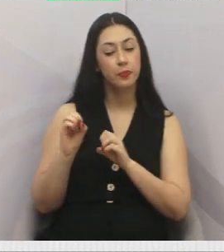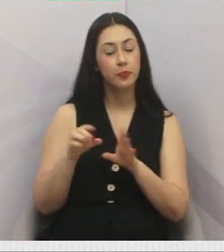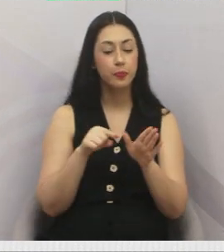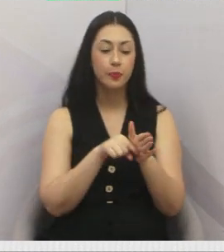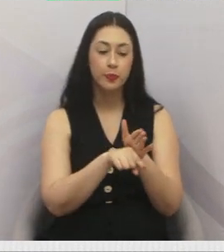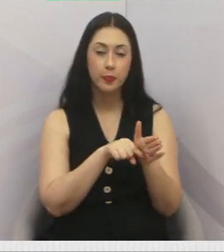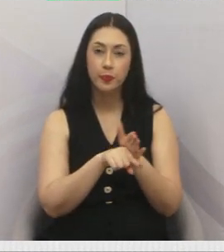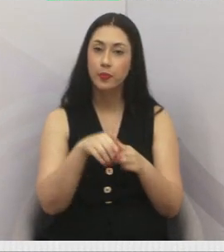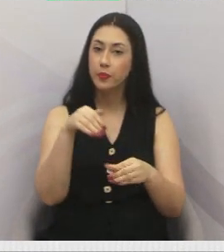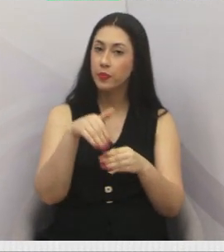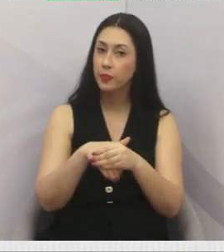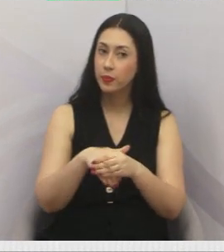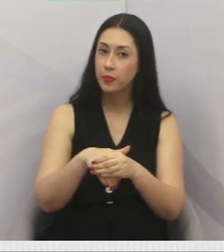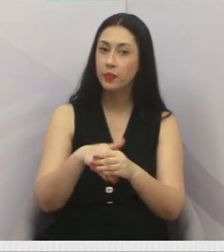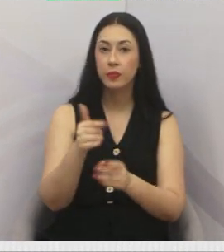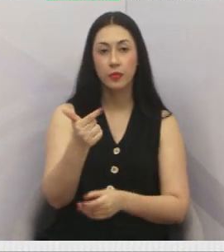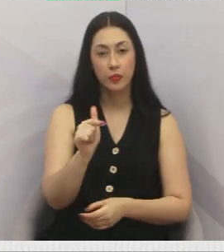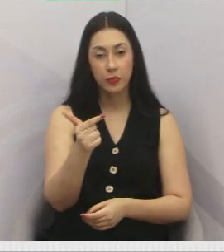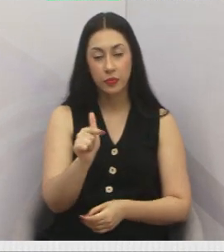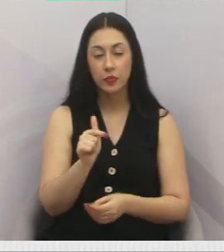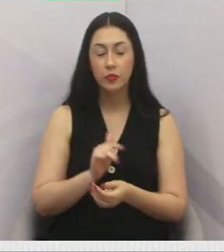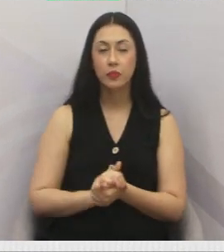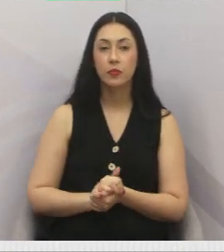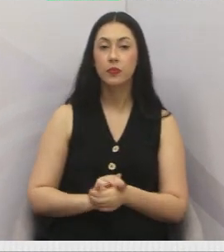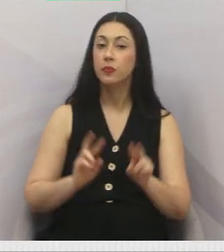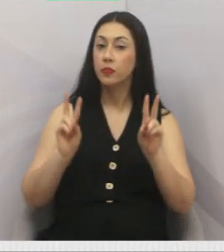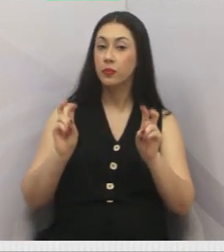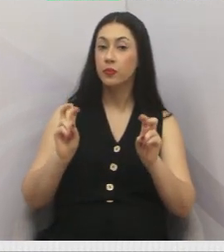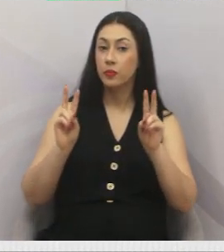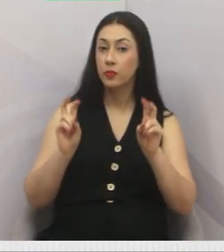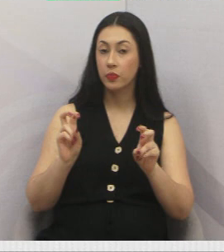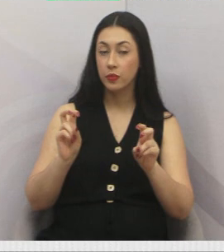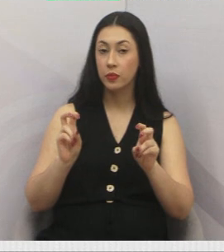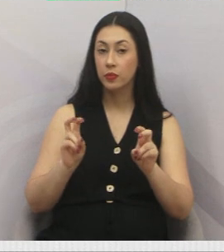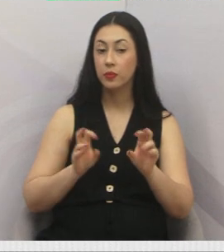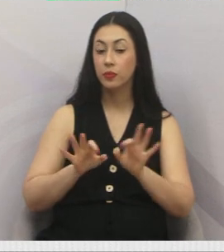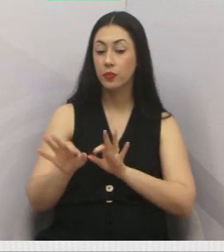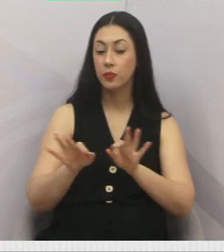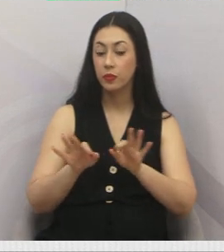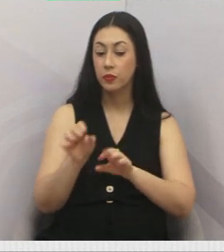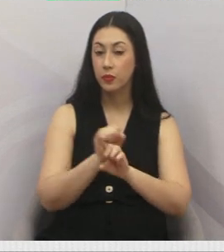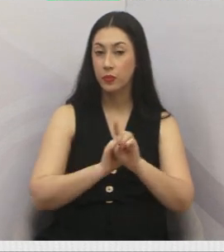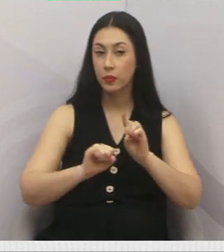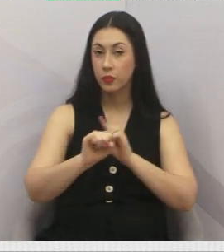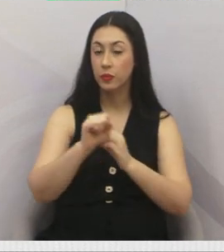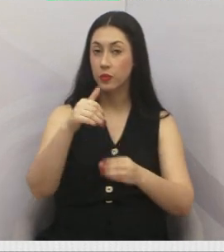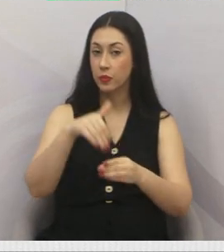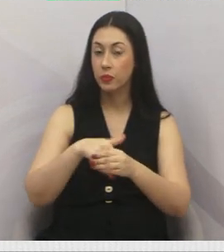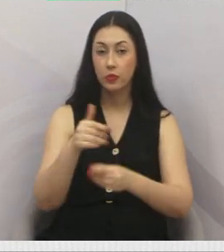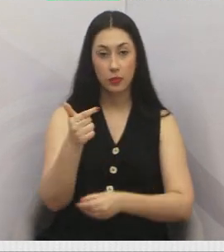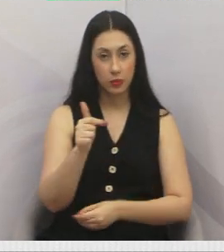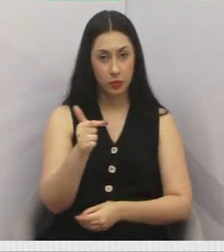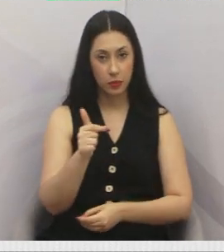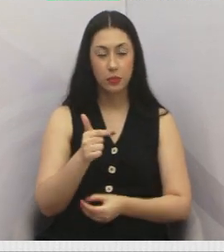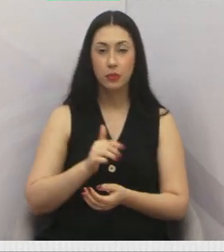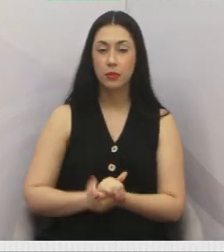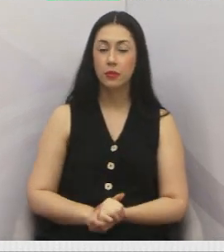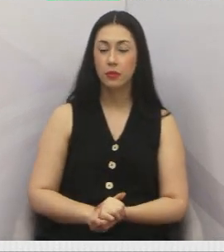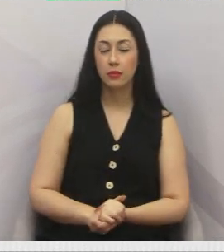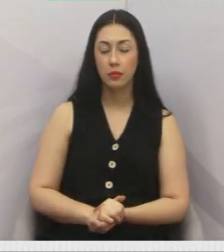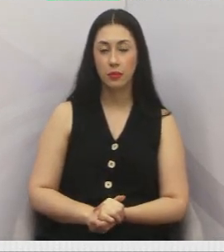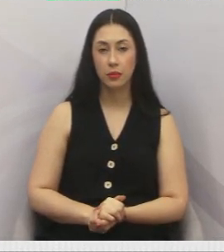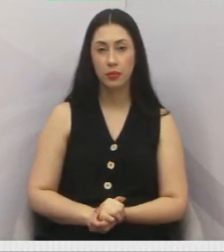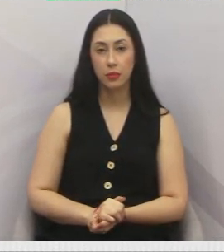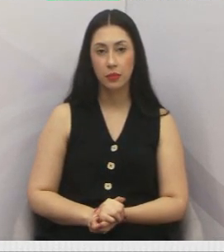de pesquisa, um voto em branco. Segmento organização da sociedade civil, voto em branco. Próximo